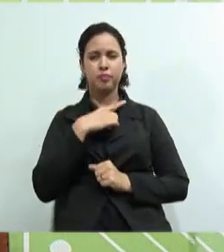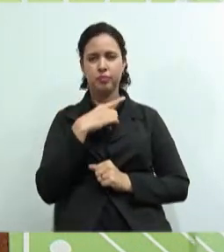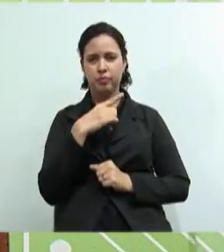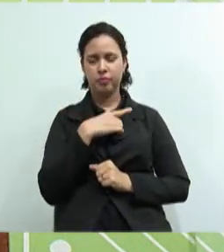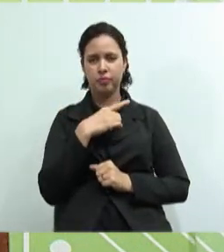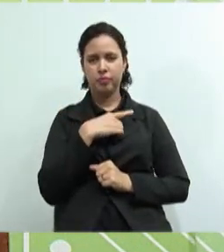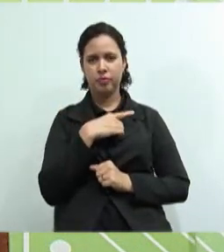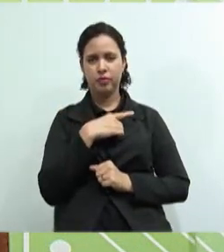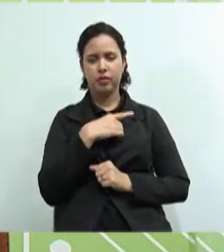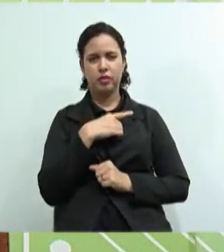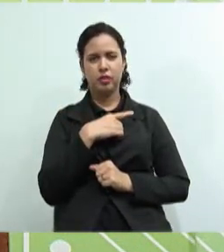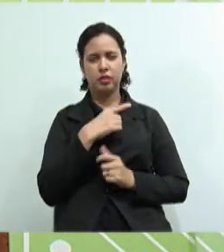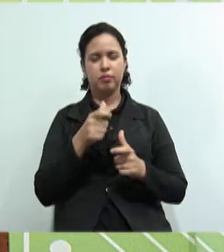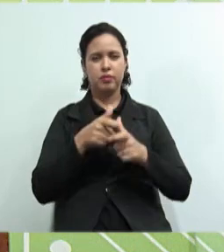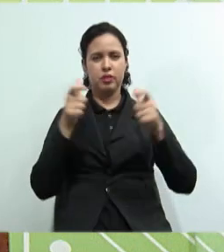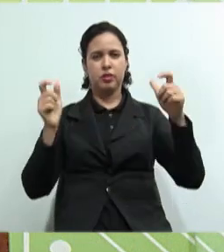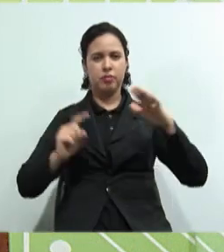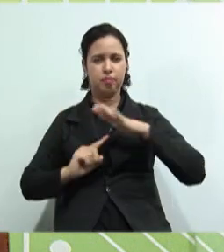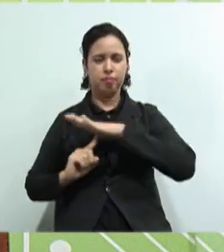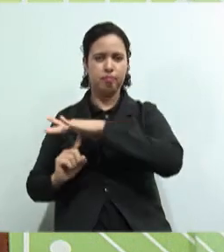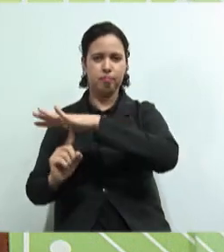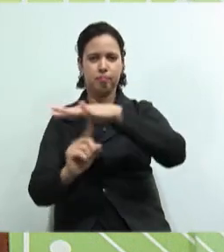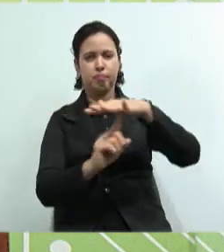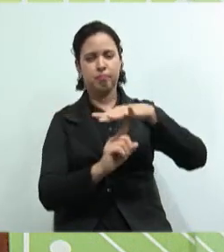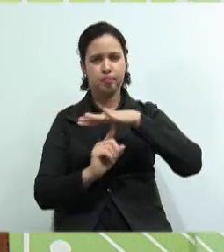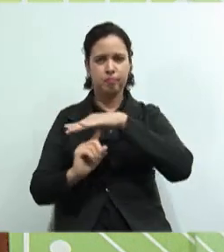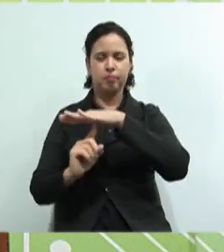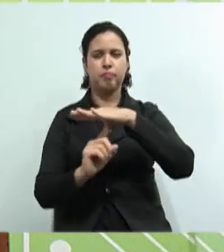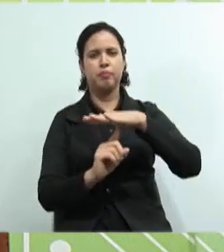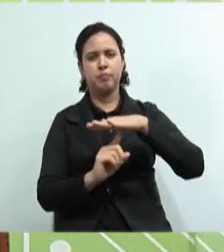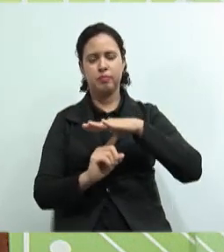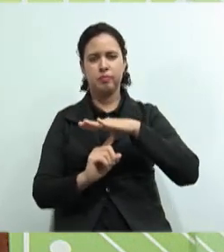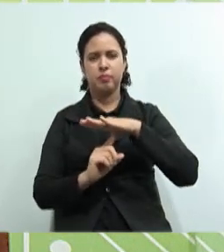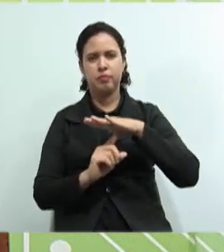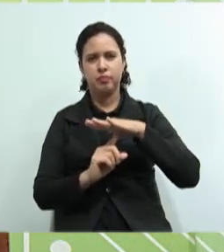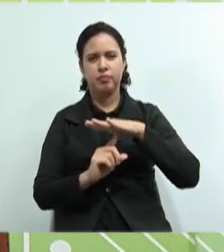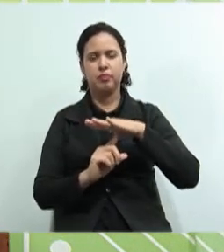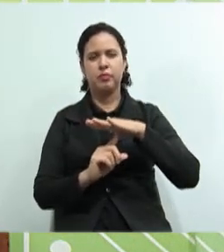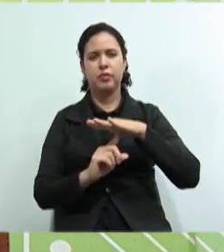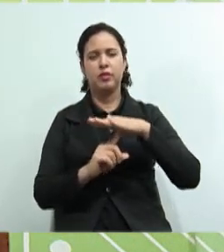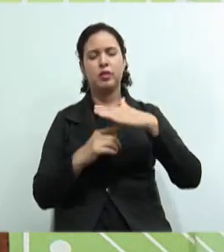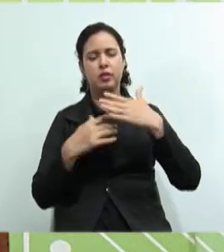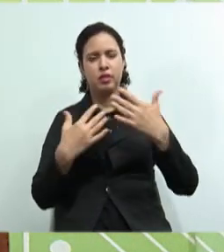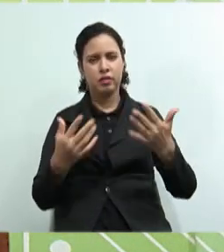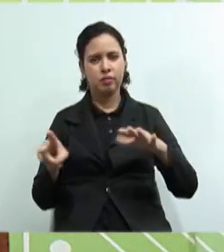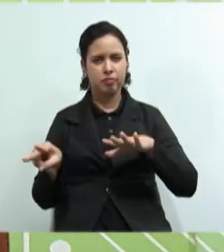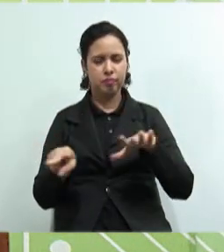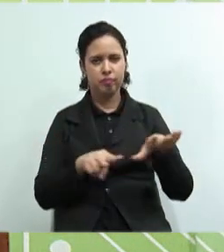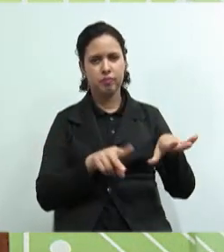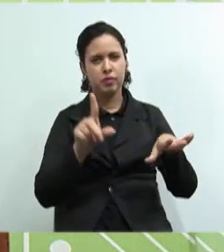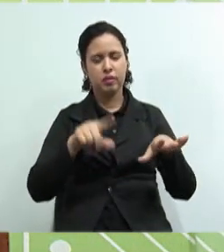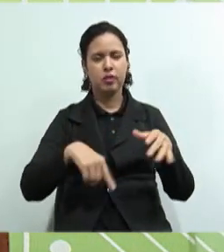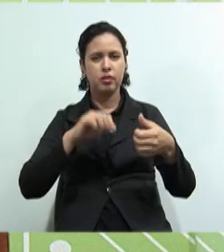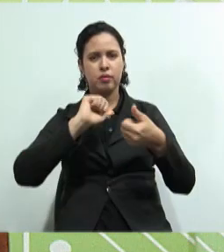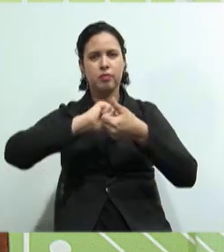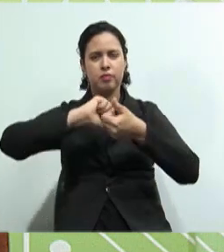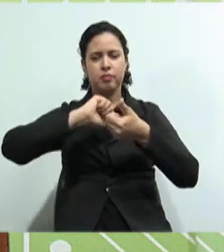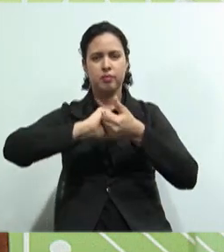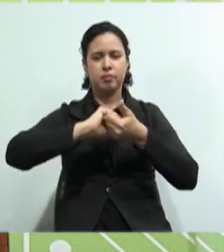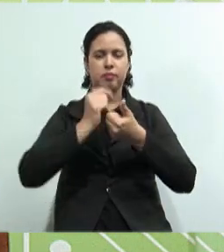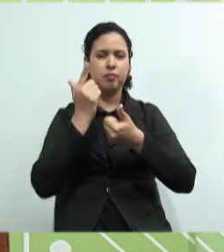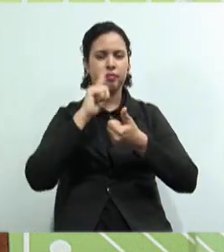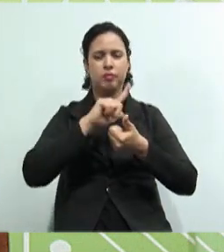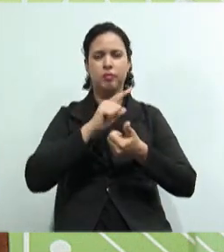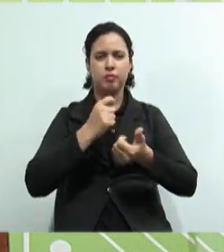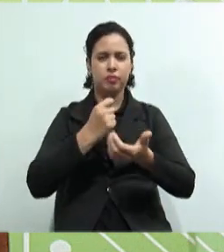grandes feiras, e as feiras semanais que são feitas nos nossos municípios normalmente são feiras de qualidade, onde você consegue